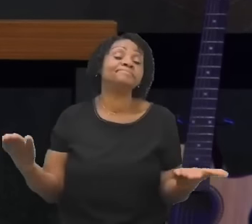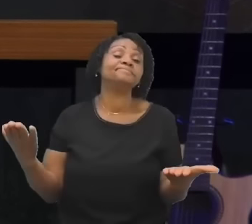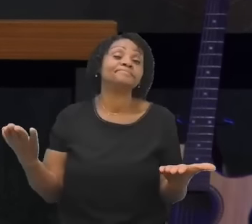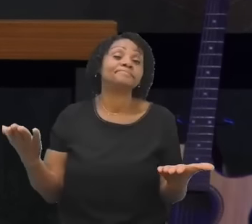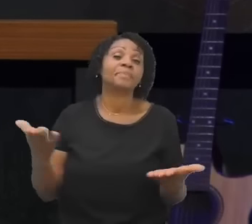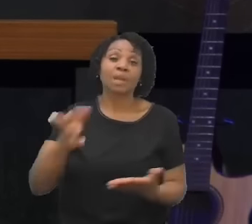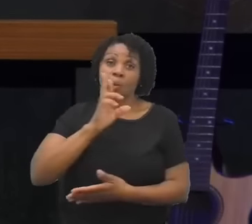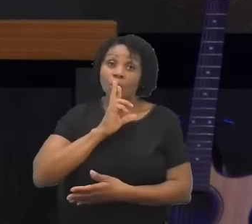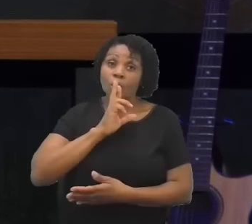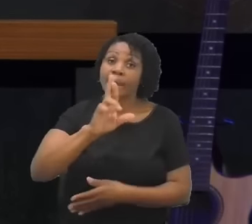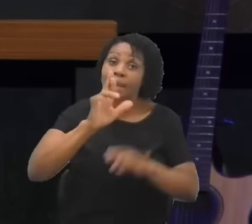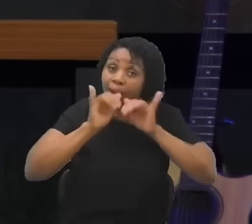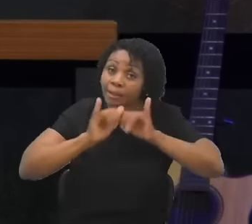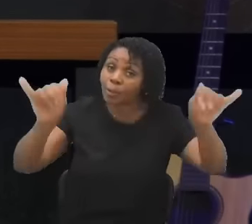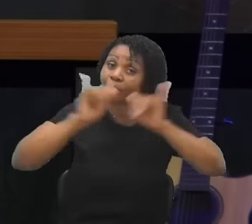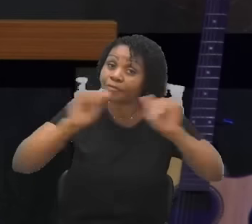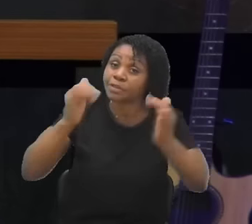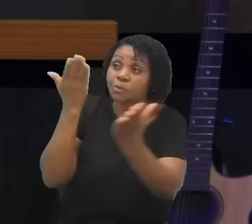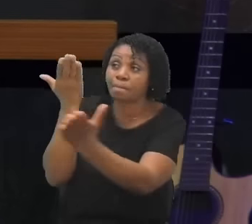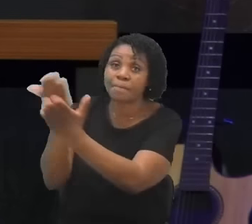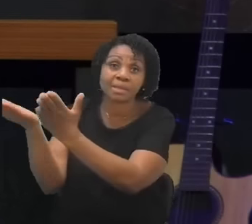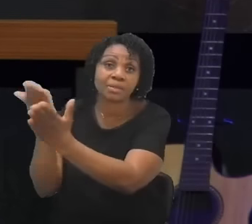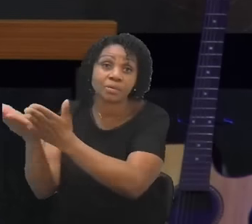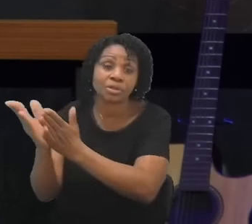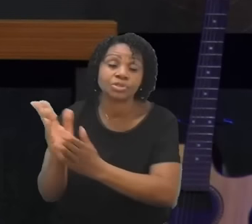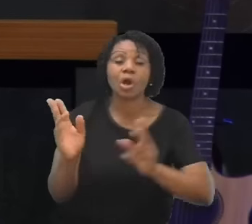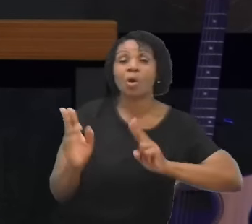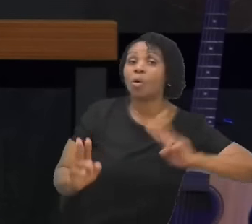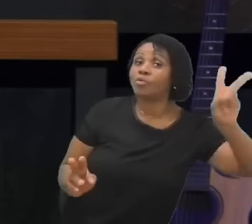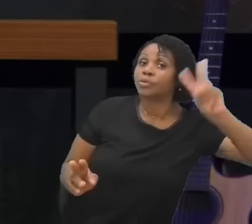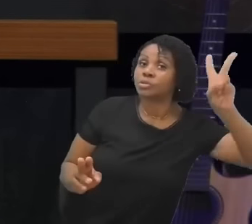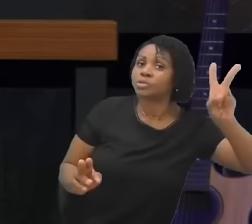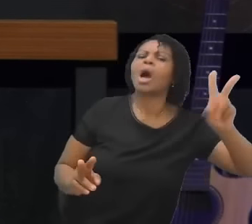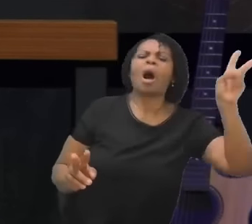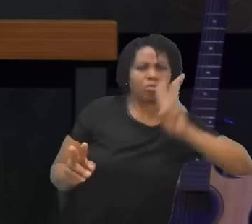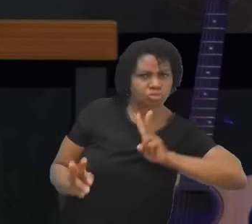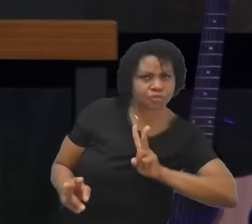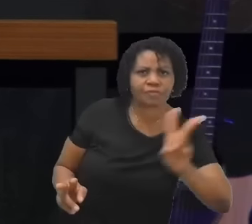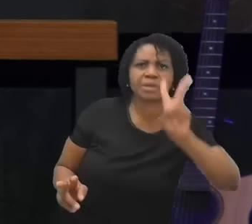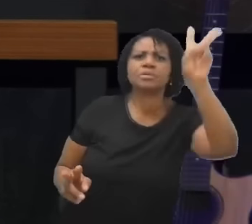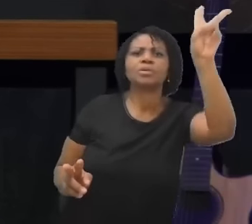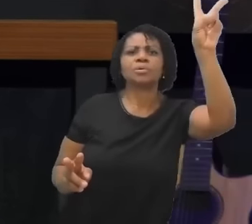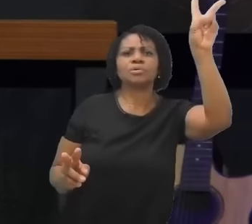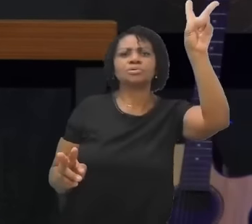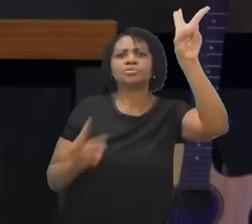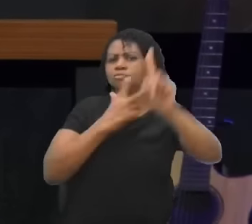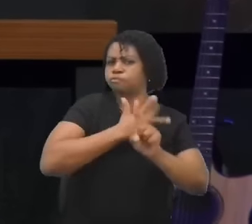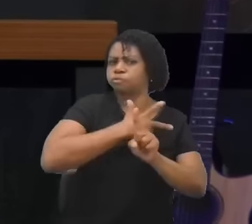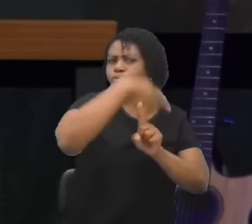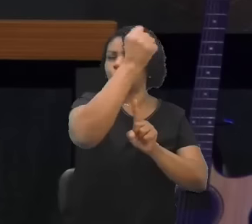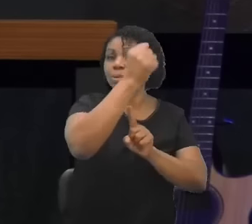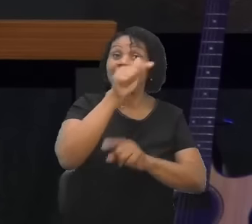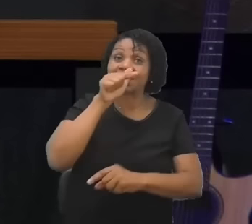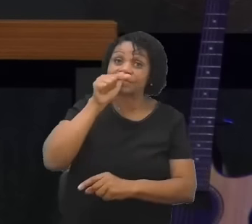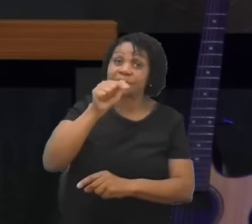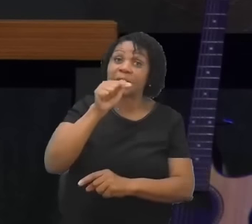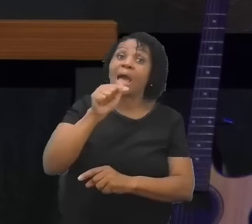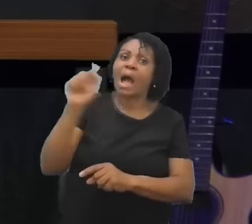O recado é para os perdedores ou para os vencedores? Aos vencedores. Por sete vezes está escrito